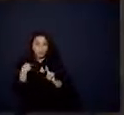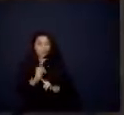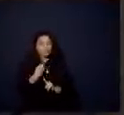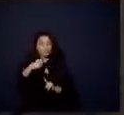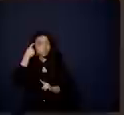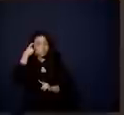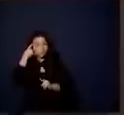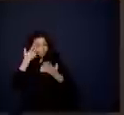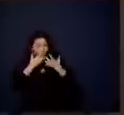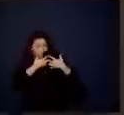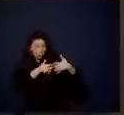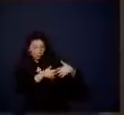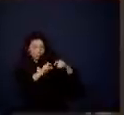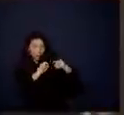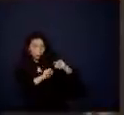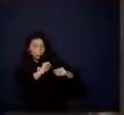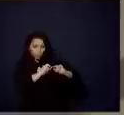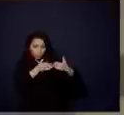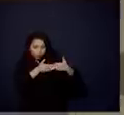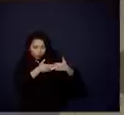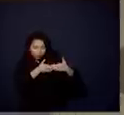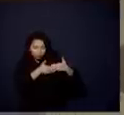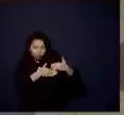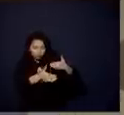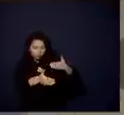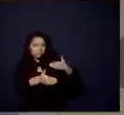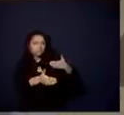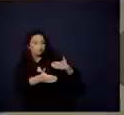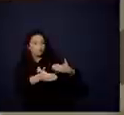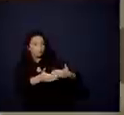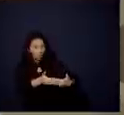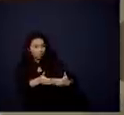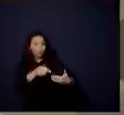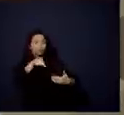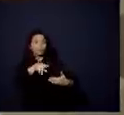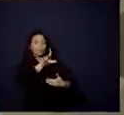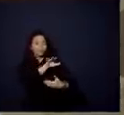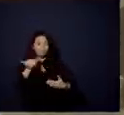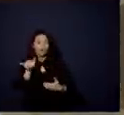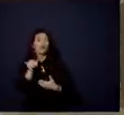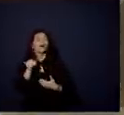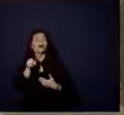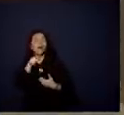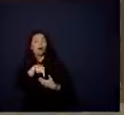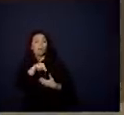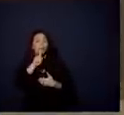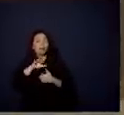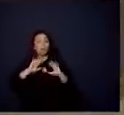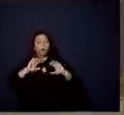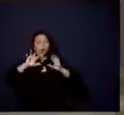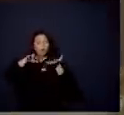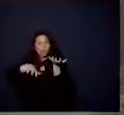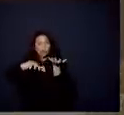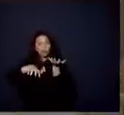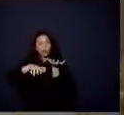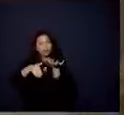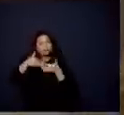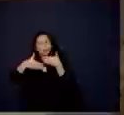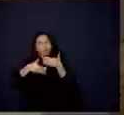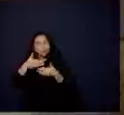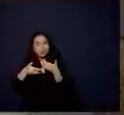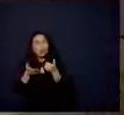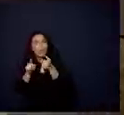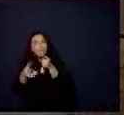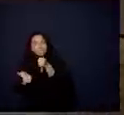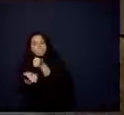tem um amador cimento que levou a uma aproximação muito grande dos textos que estão em discussão hoje no Congresso Nacional e que eu acredito serão